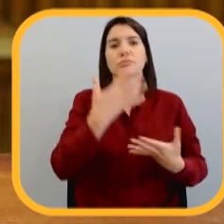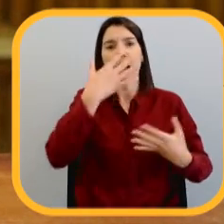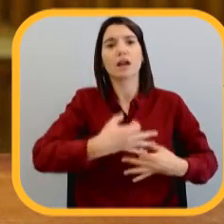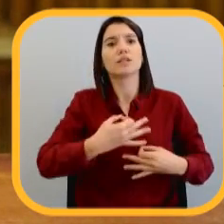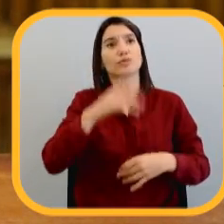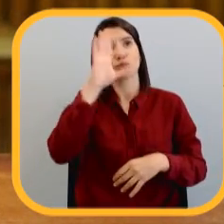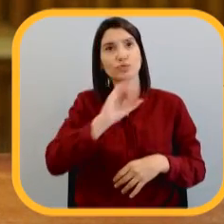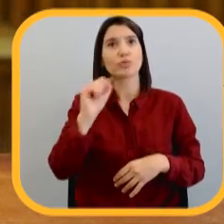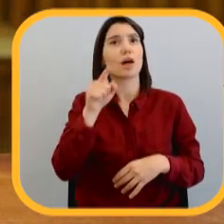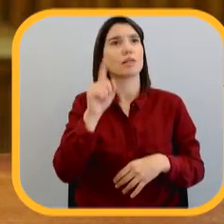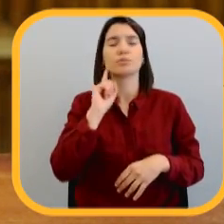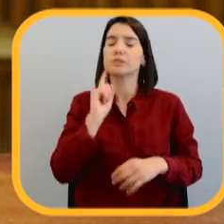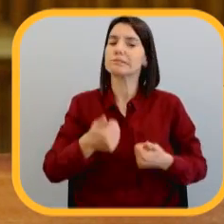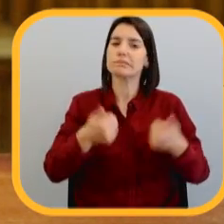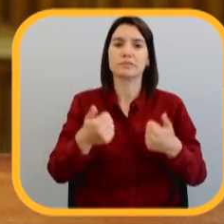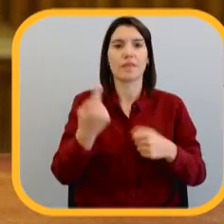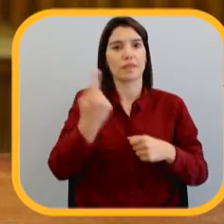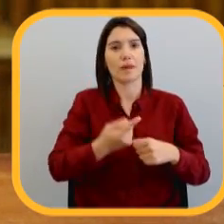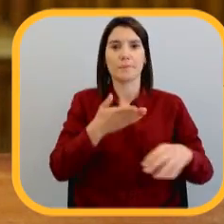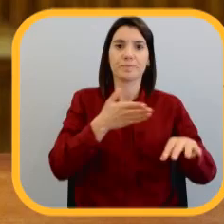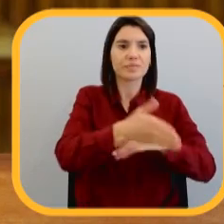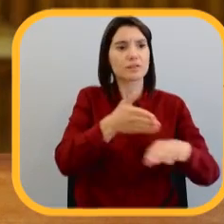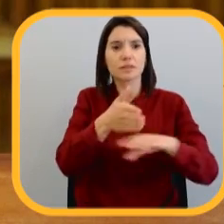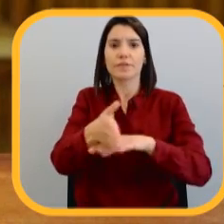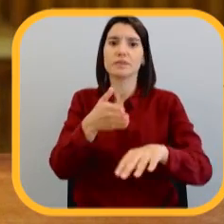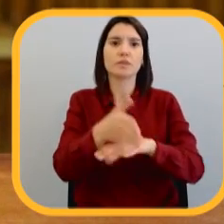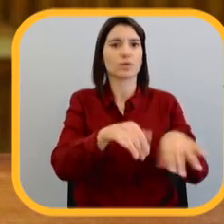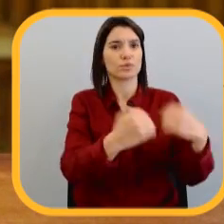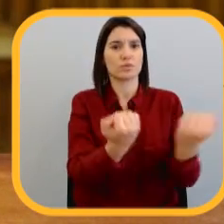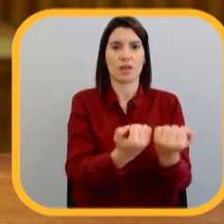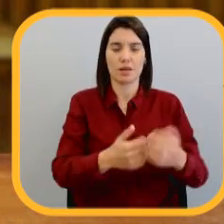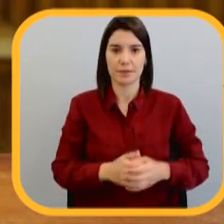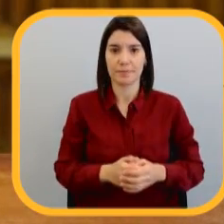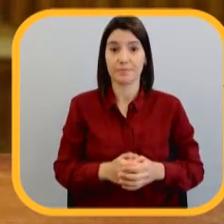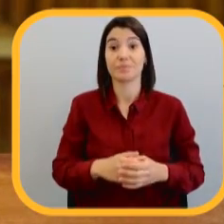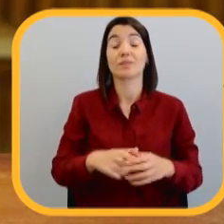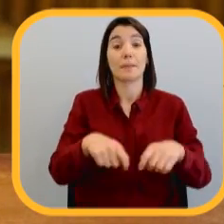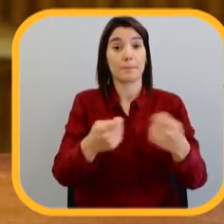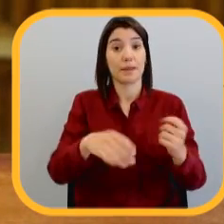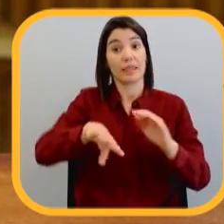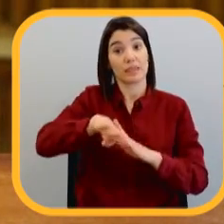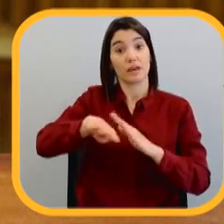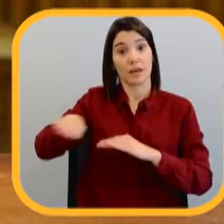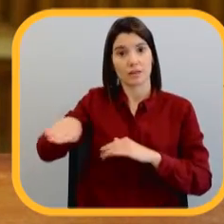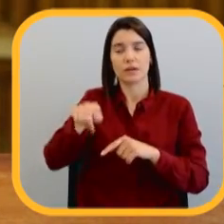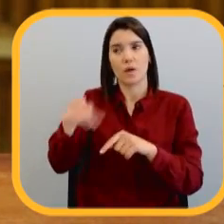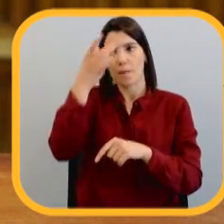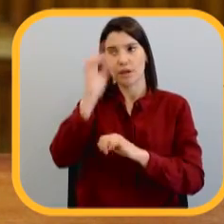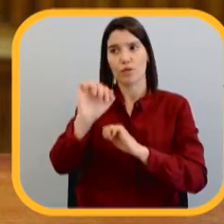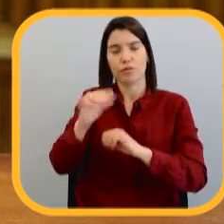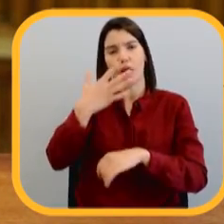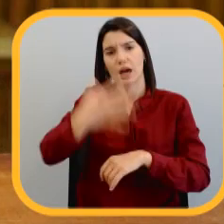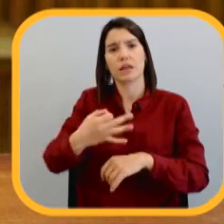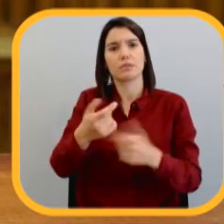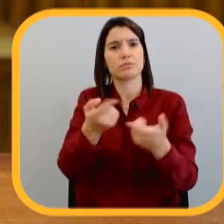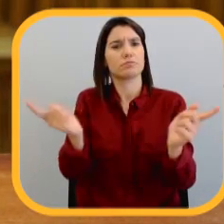acreditam que o Estado é um instrumento indispensável que deve interferir ativamente na sociedade. Já os partidos mais à direita acreditam